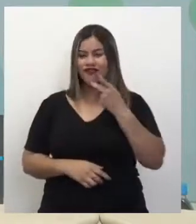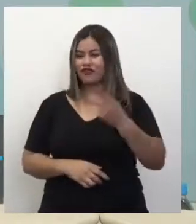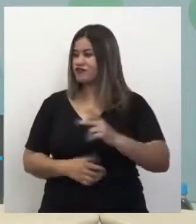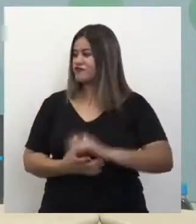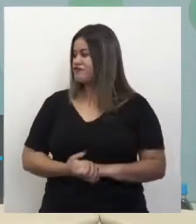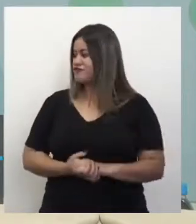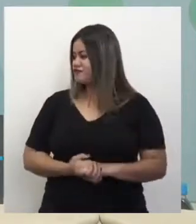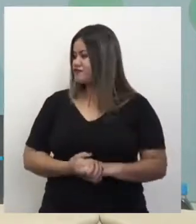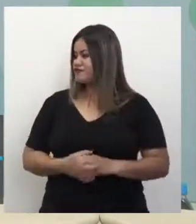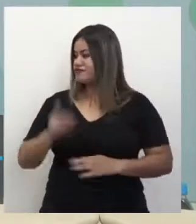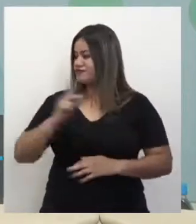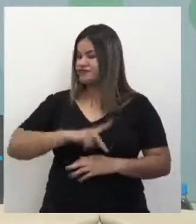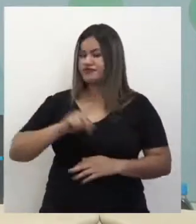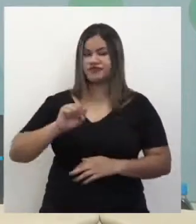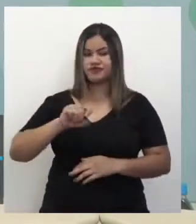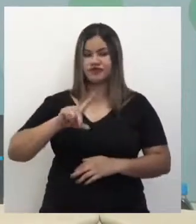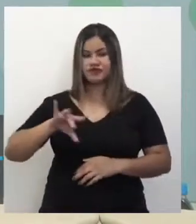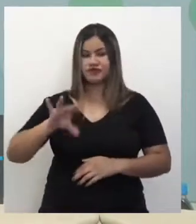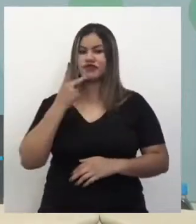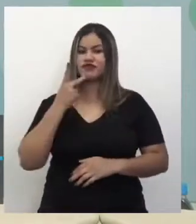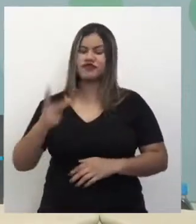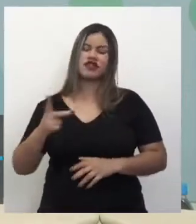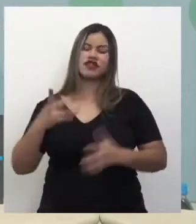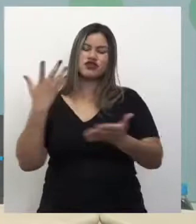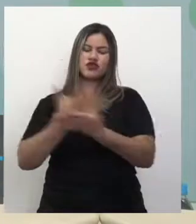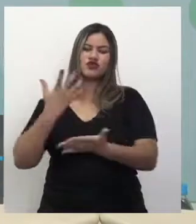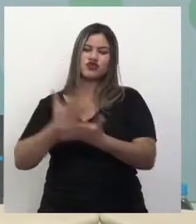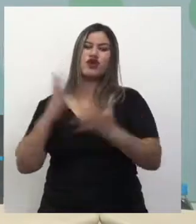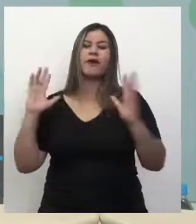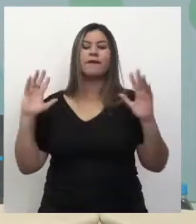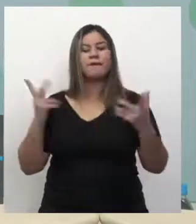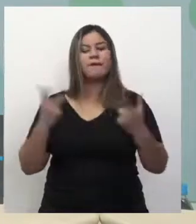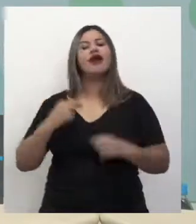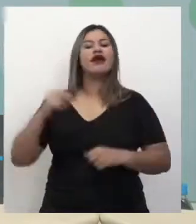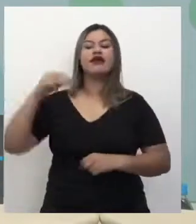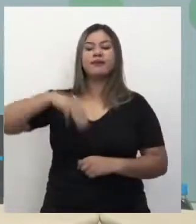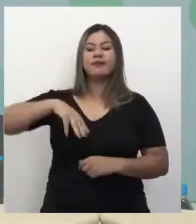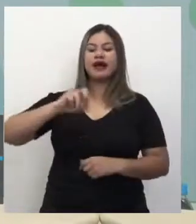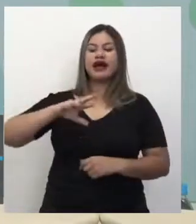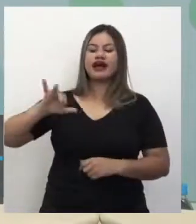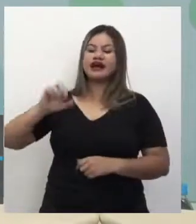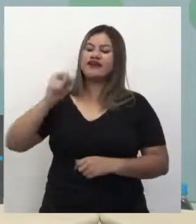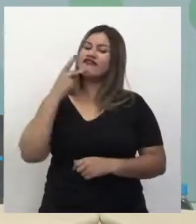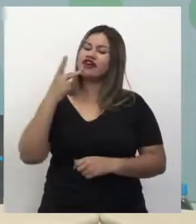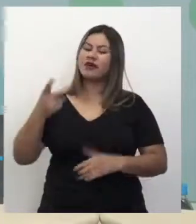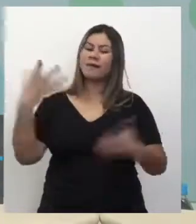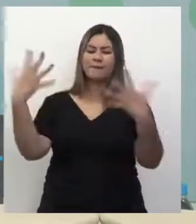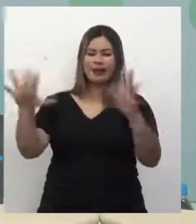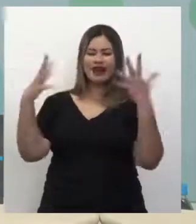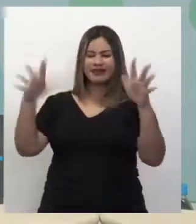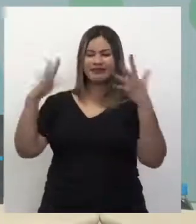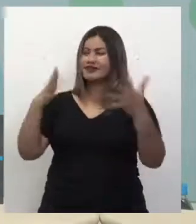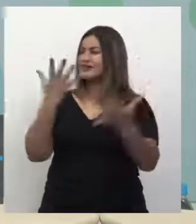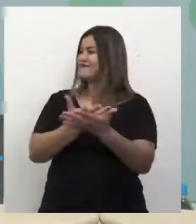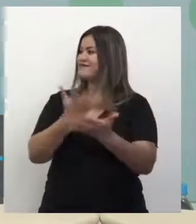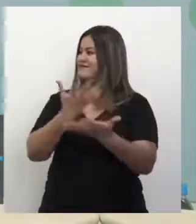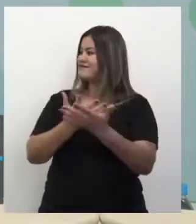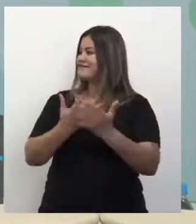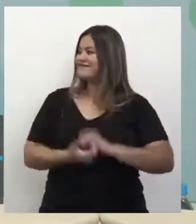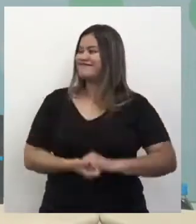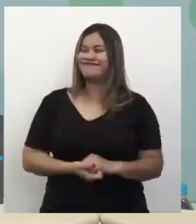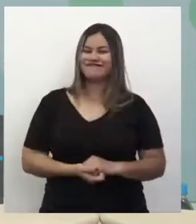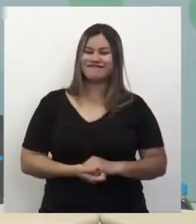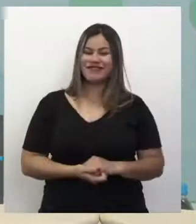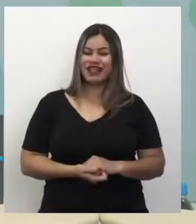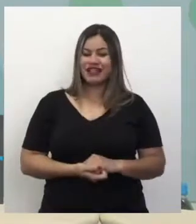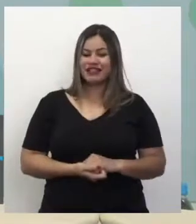Professora Sueli dizendo que a aula está maravilhosa. A professora Marisa também dizendo, parabéns pela aula, ótima aula para você, Marisa. Foi para